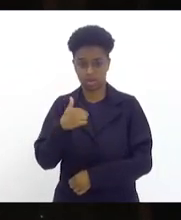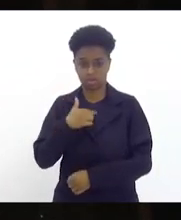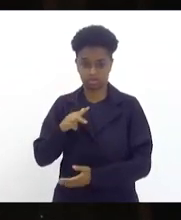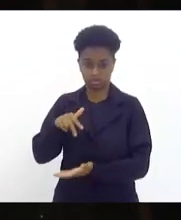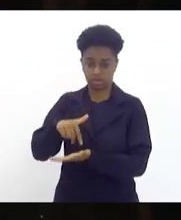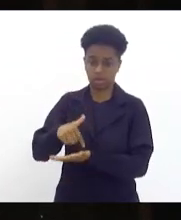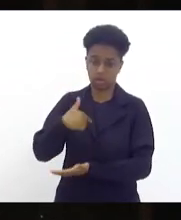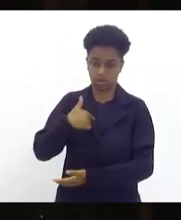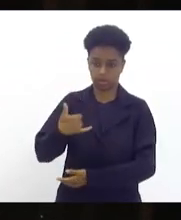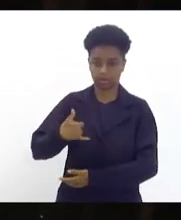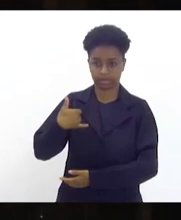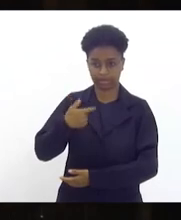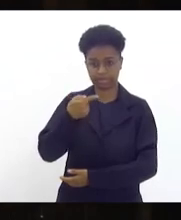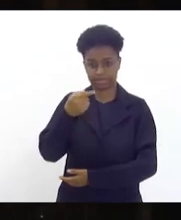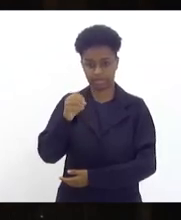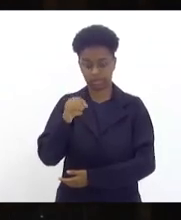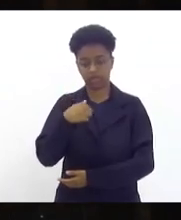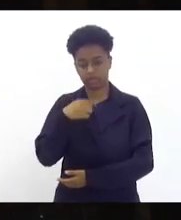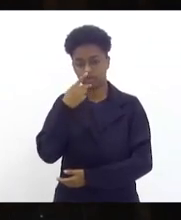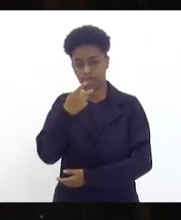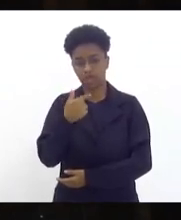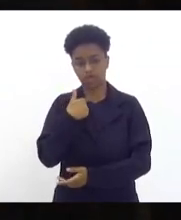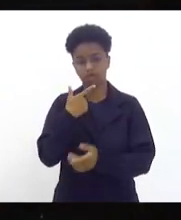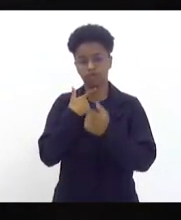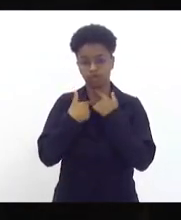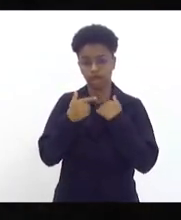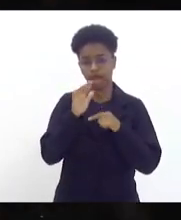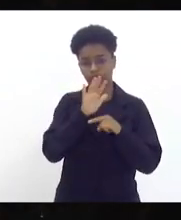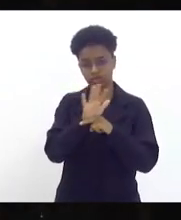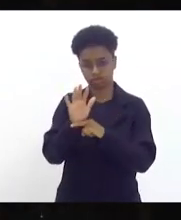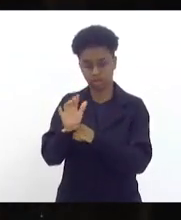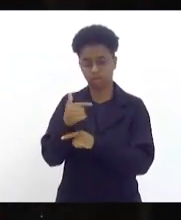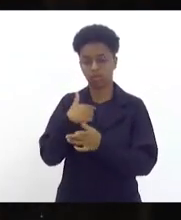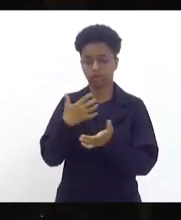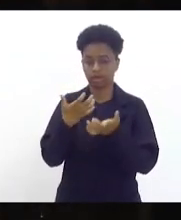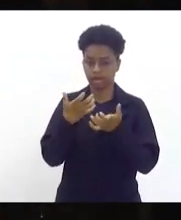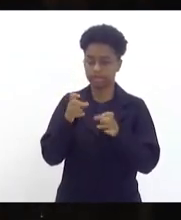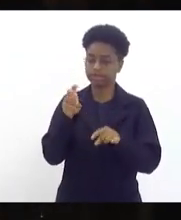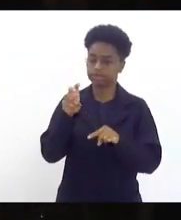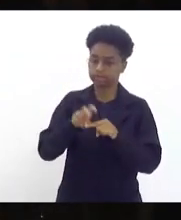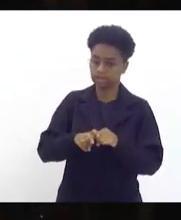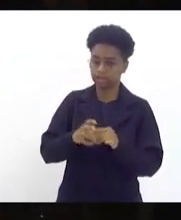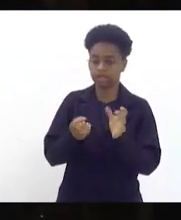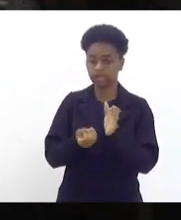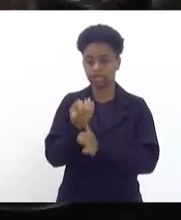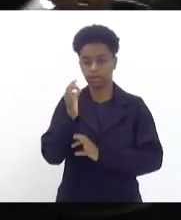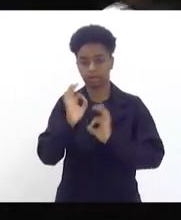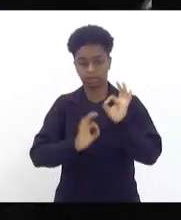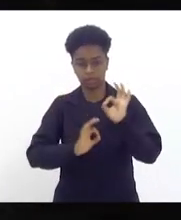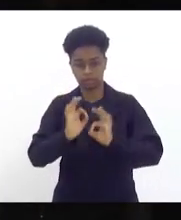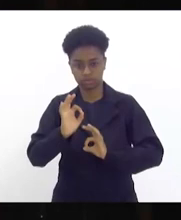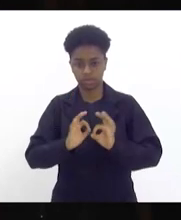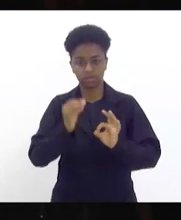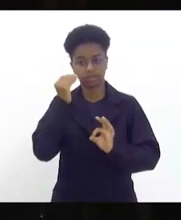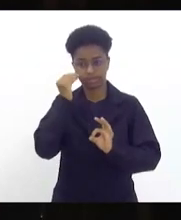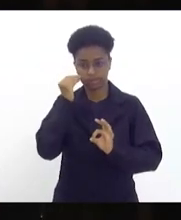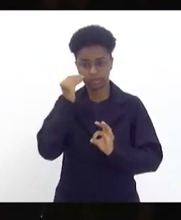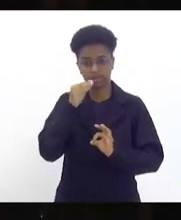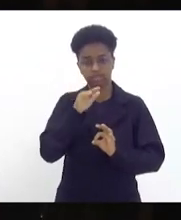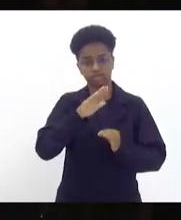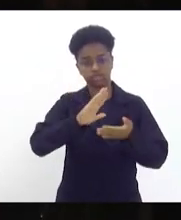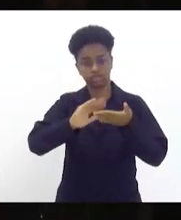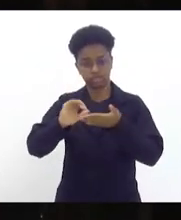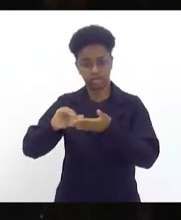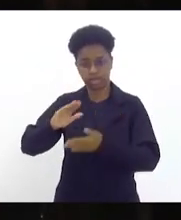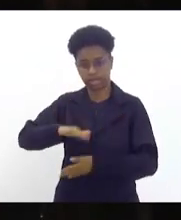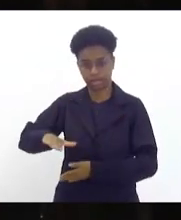70 anos tá eu quero ajudar isso aqui eu quero sentar quero fazer um projeto desenvolvimento para apanhar essas crianças da rua